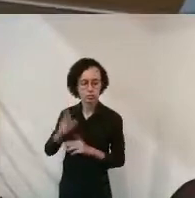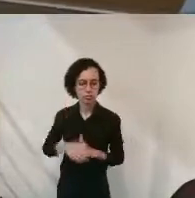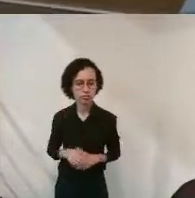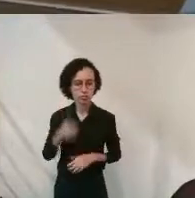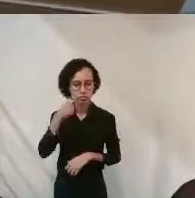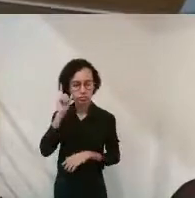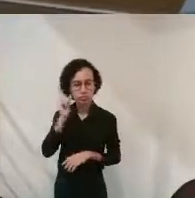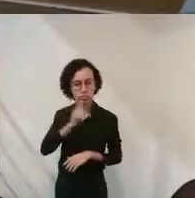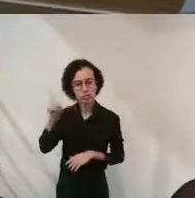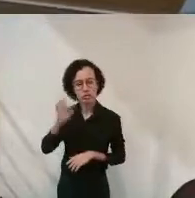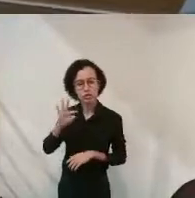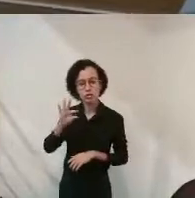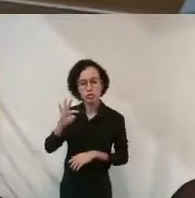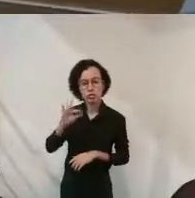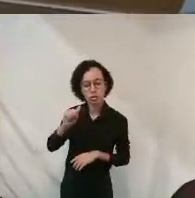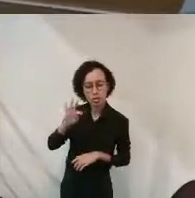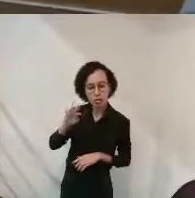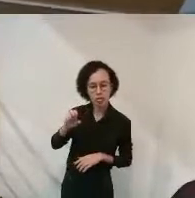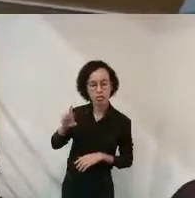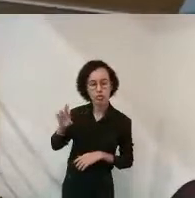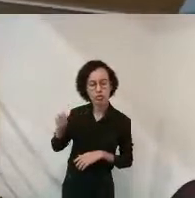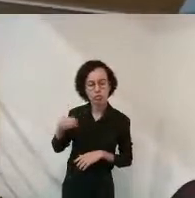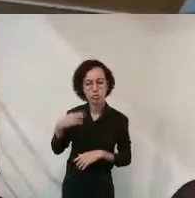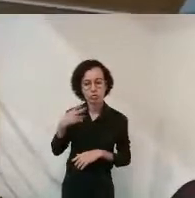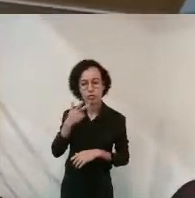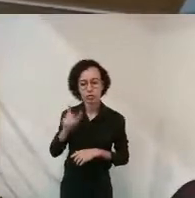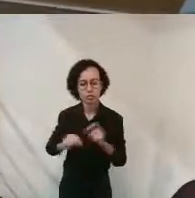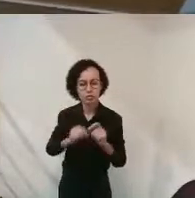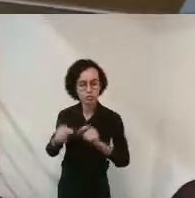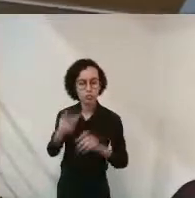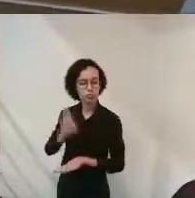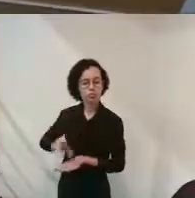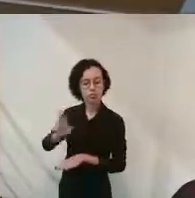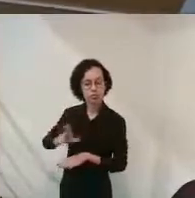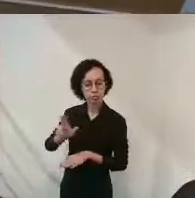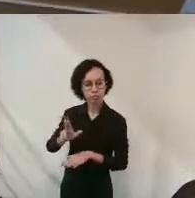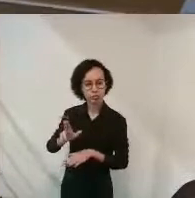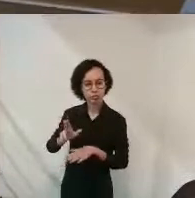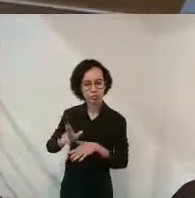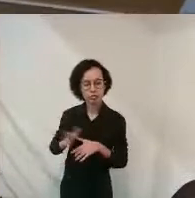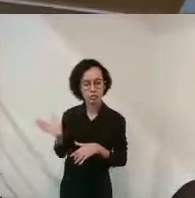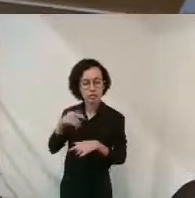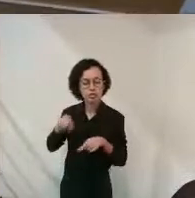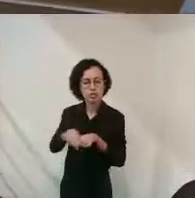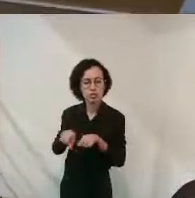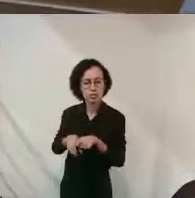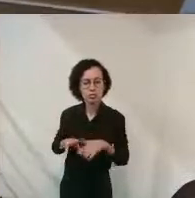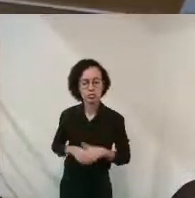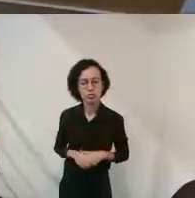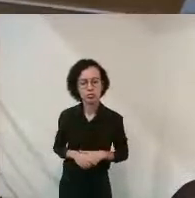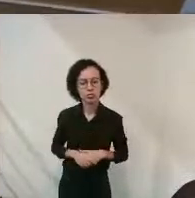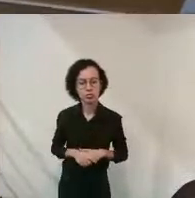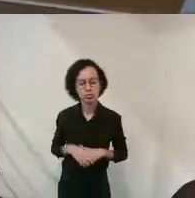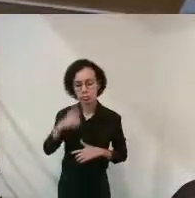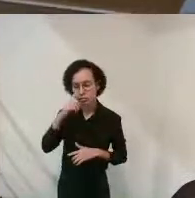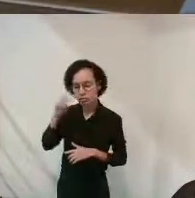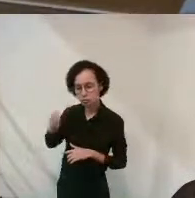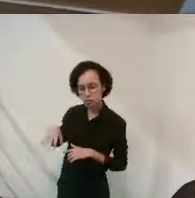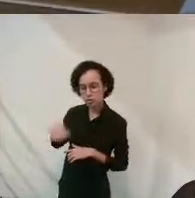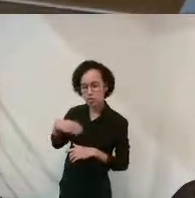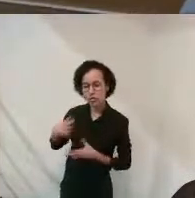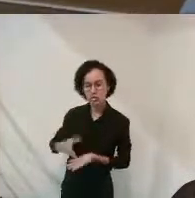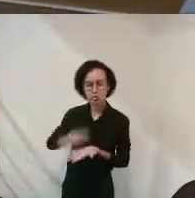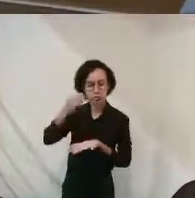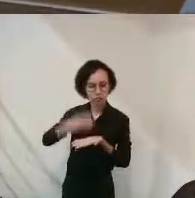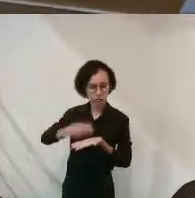Ontem, no aterro, foi falado que se traz para cá também os resíduos de Fernando